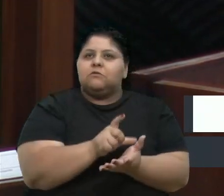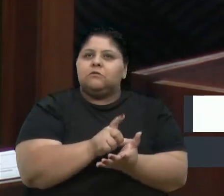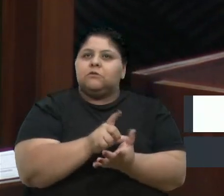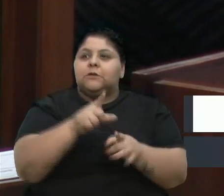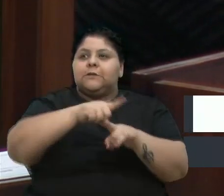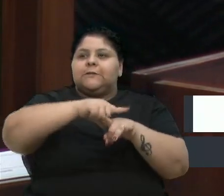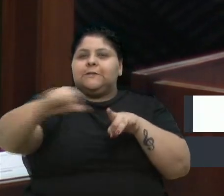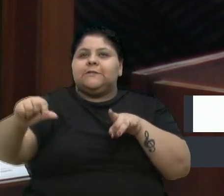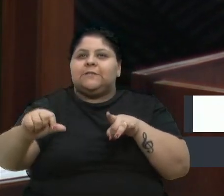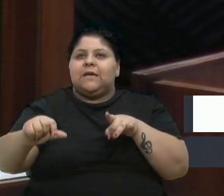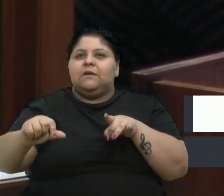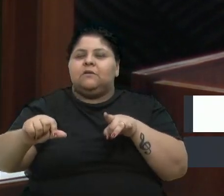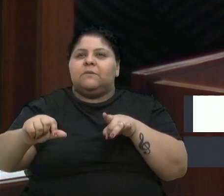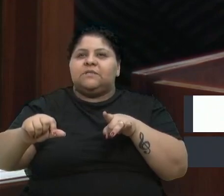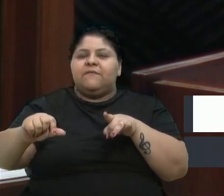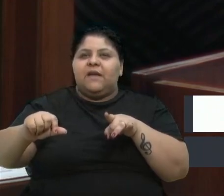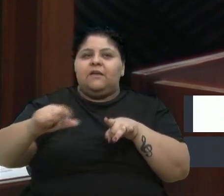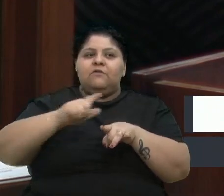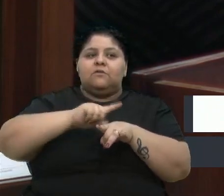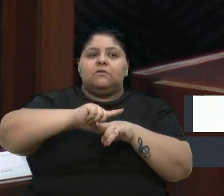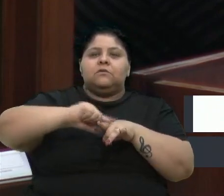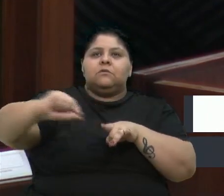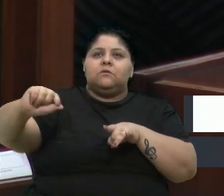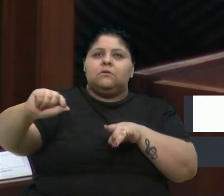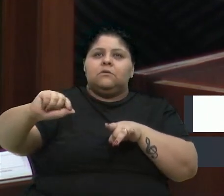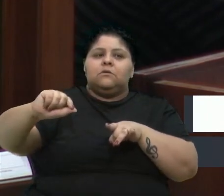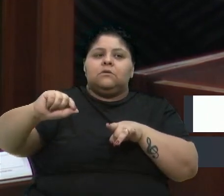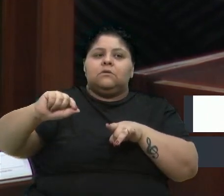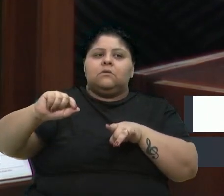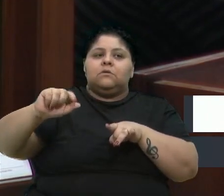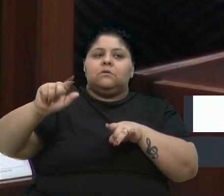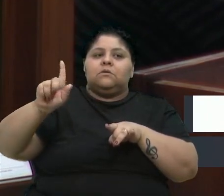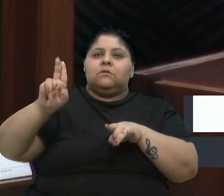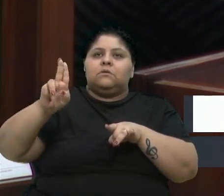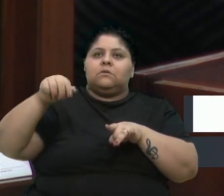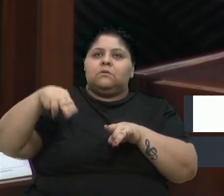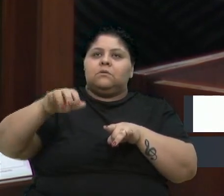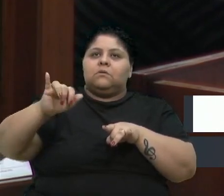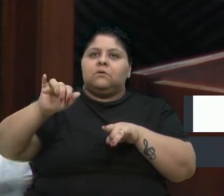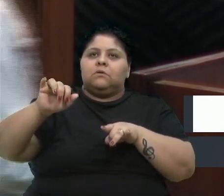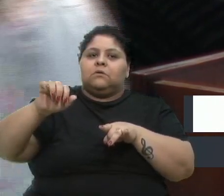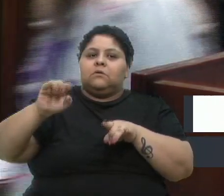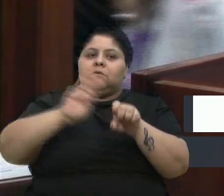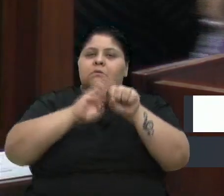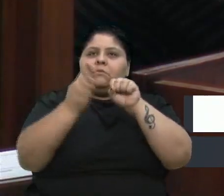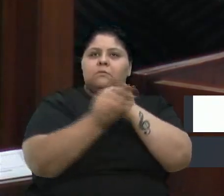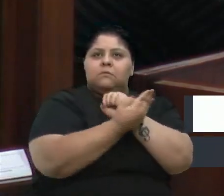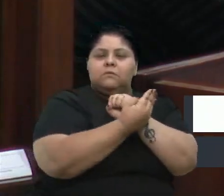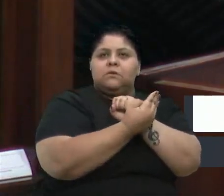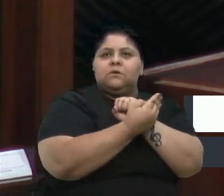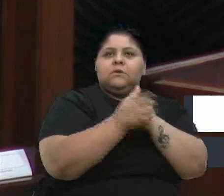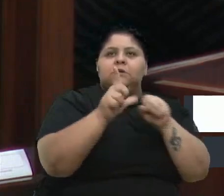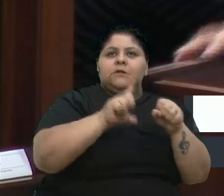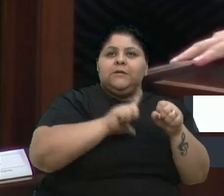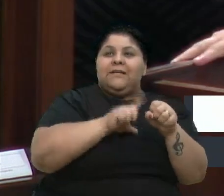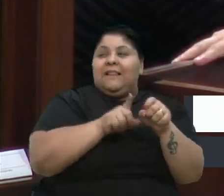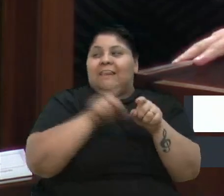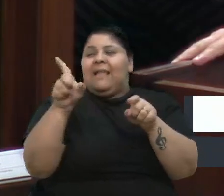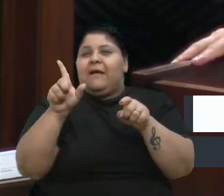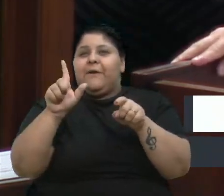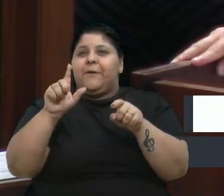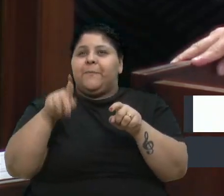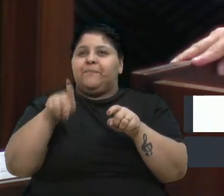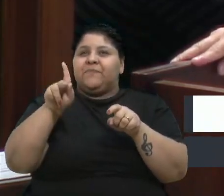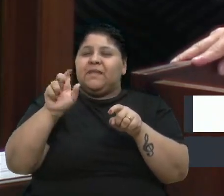cânion, um idoso, que tem direito ao passe livre. Se ele tivesse um restaurante popular no centro da cidade, e